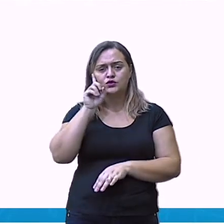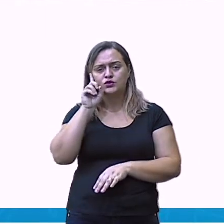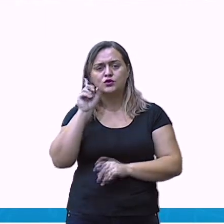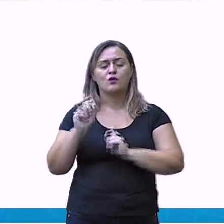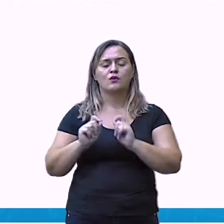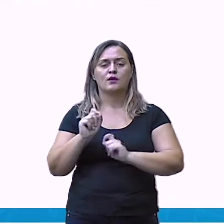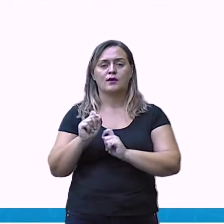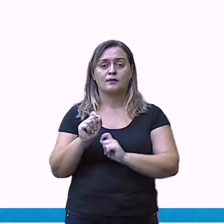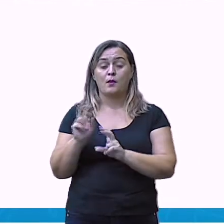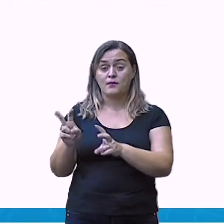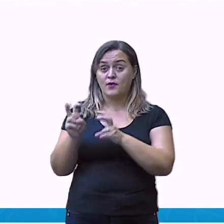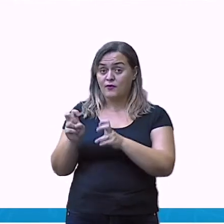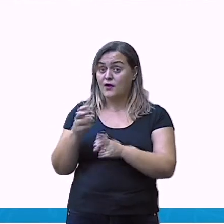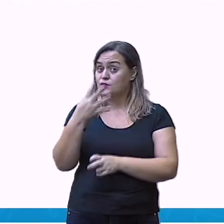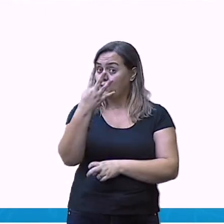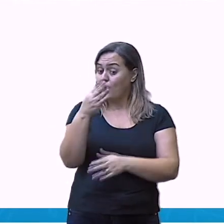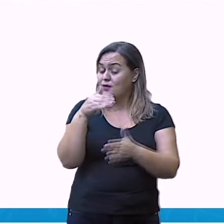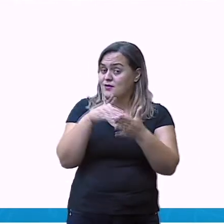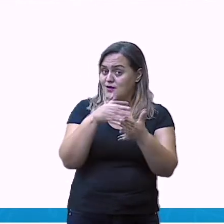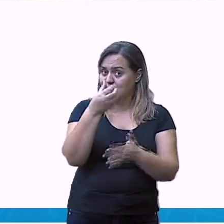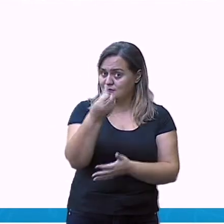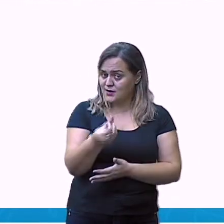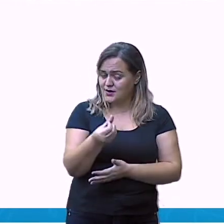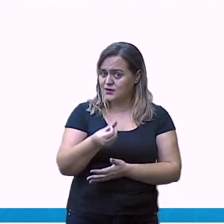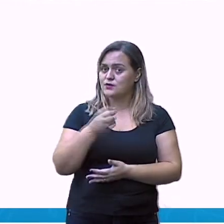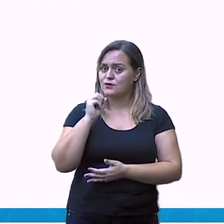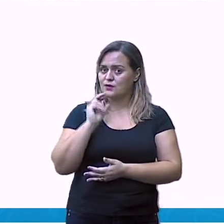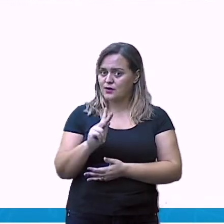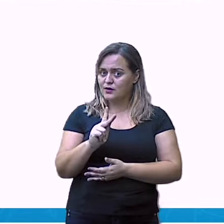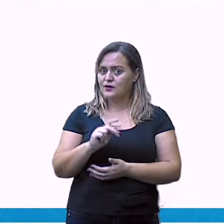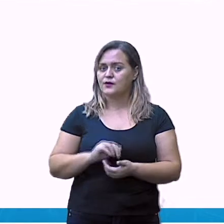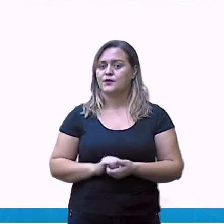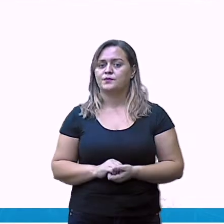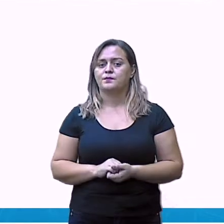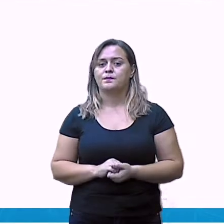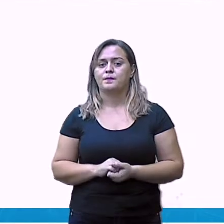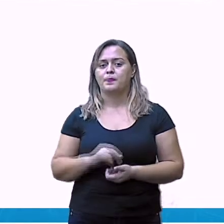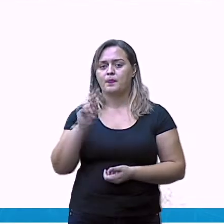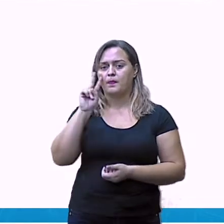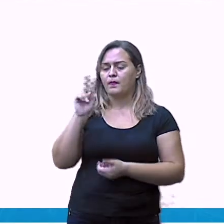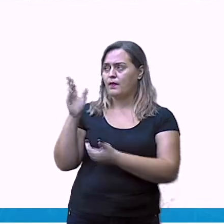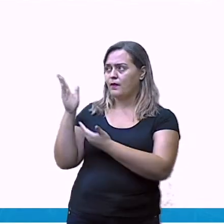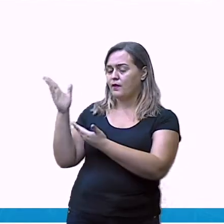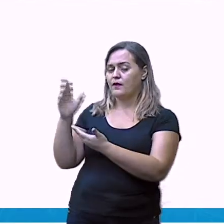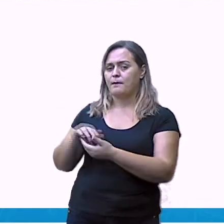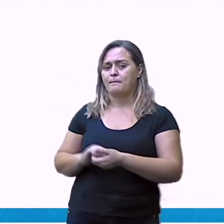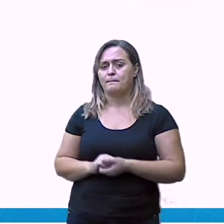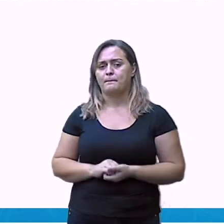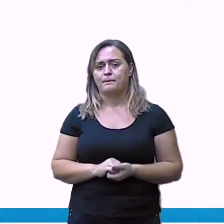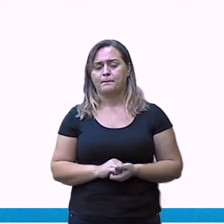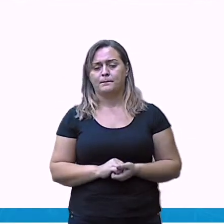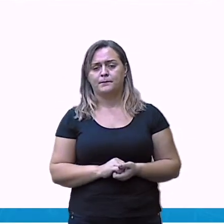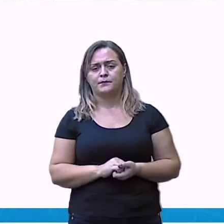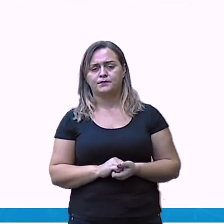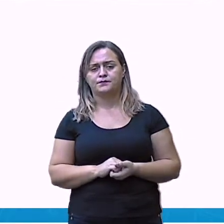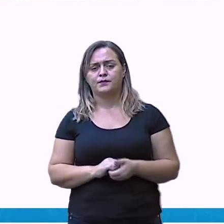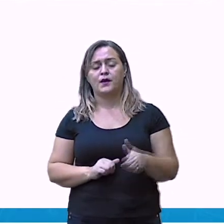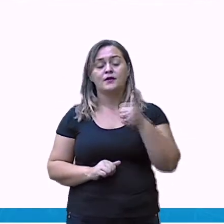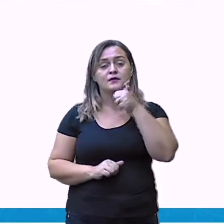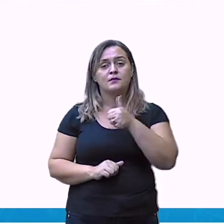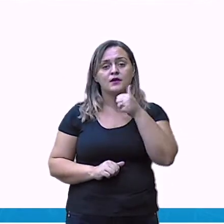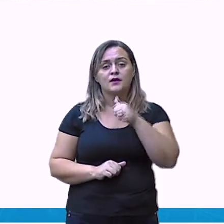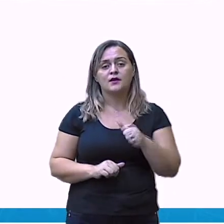6 horas por dia. Vamos encontrar no gráfico? Nós temos aqui, olha, de 4 a 6 horas por dia. As meninas